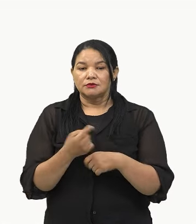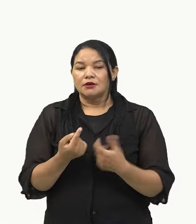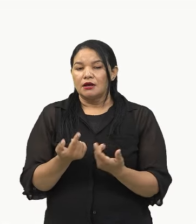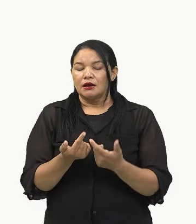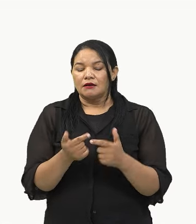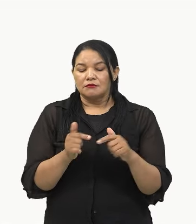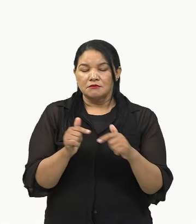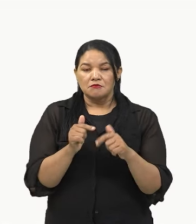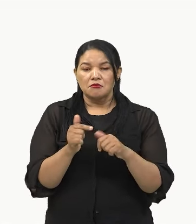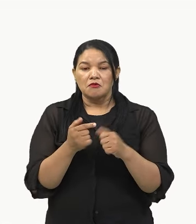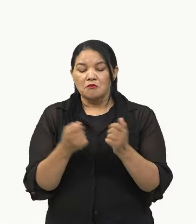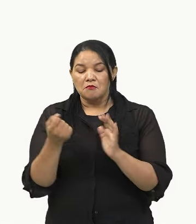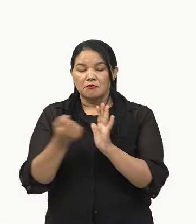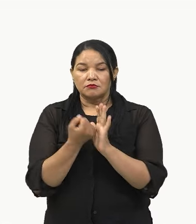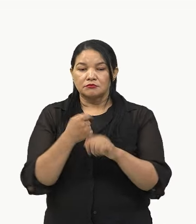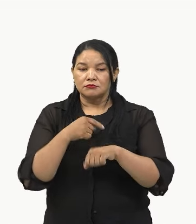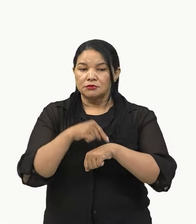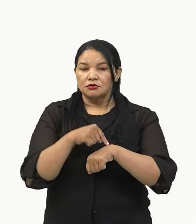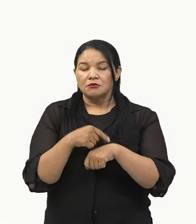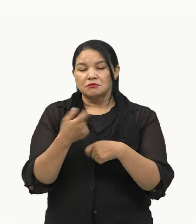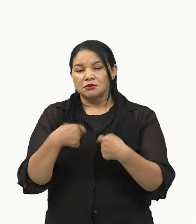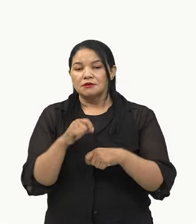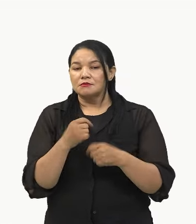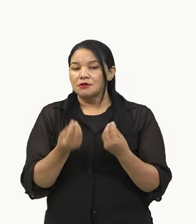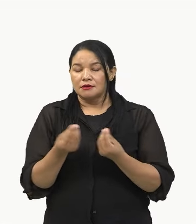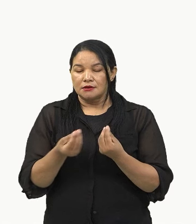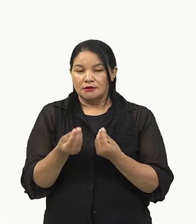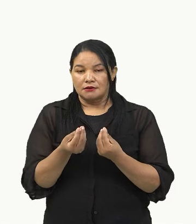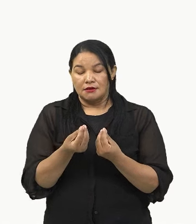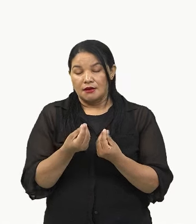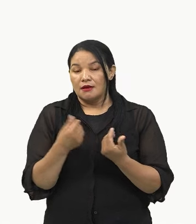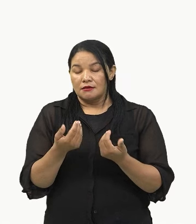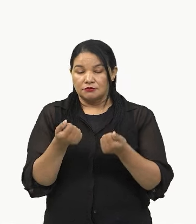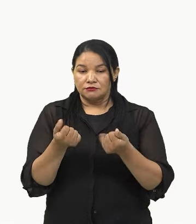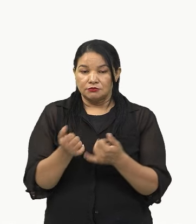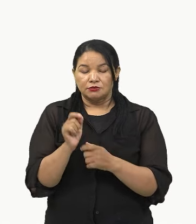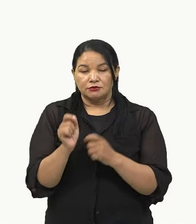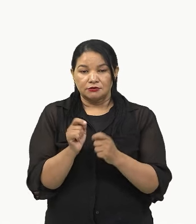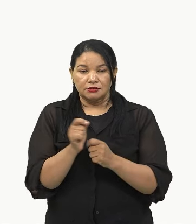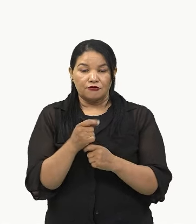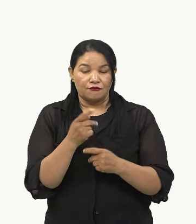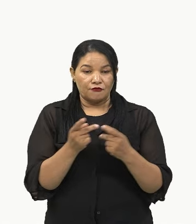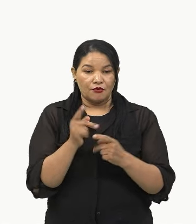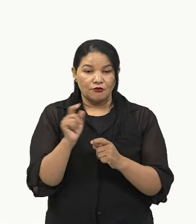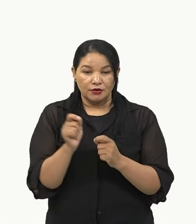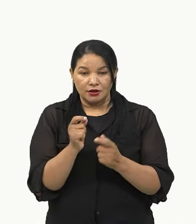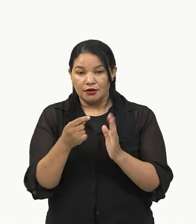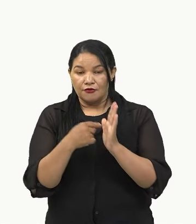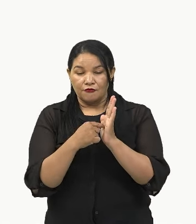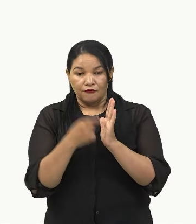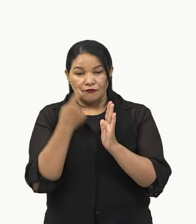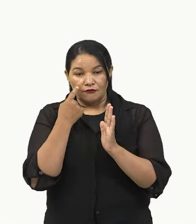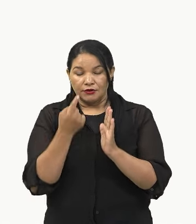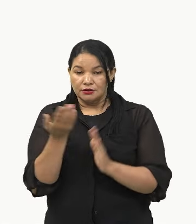desses marcadores temporais? Eles nos dizem qual é o